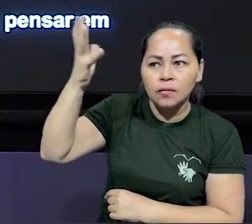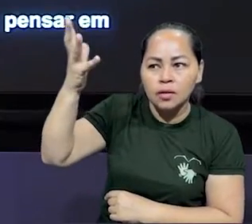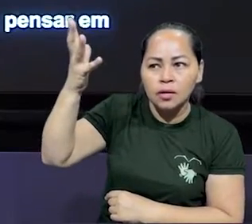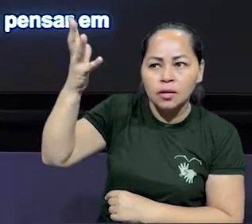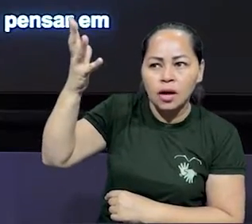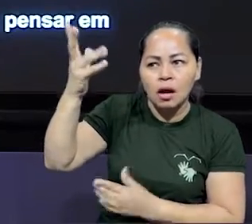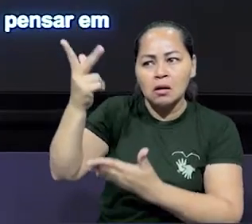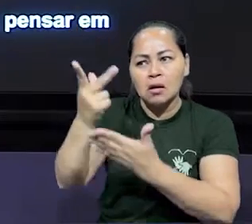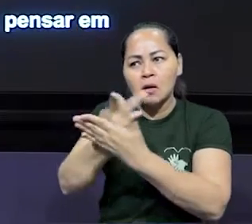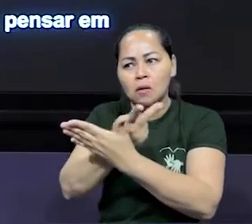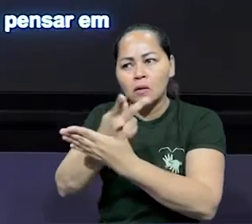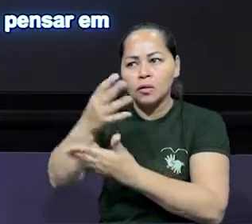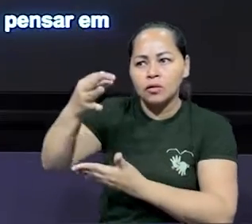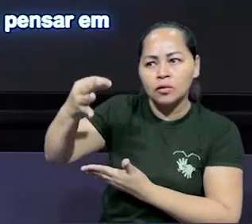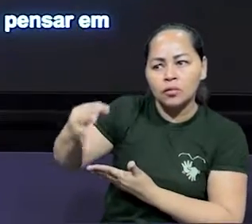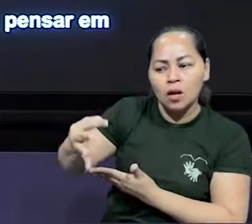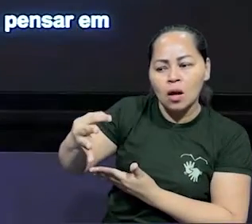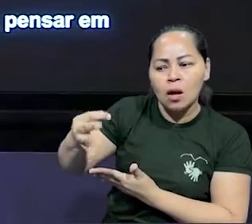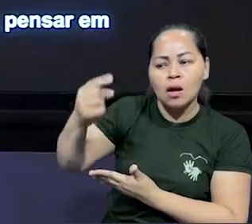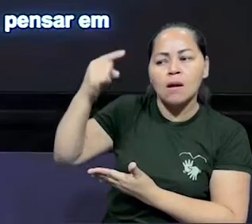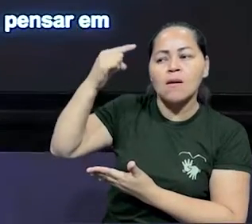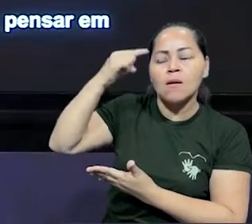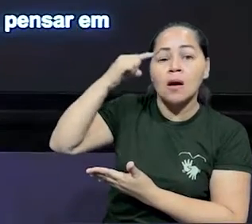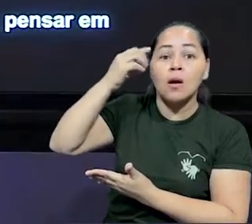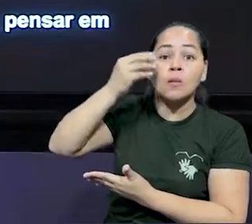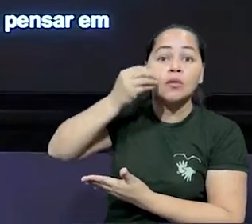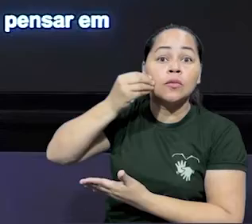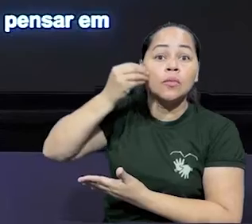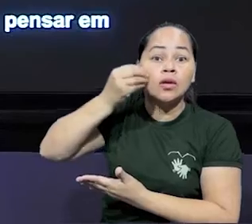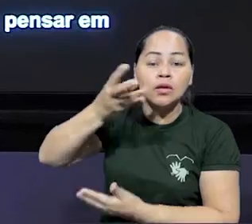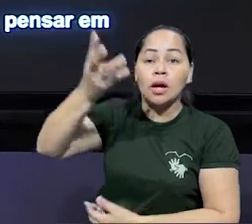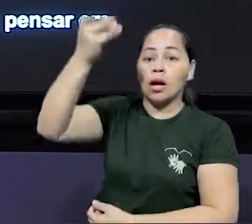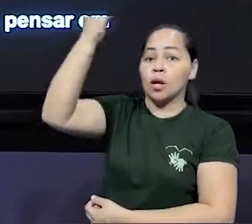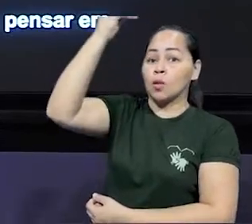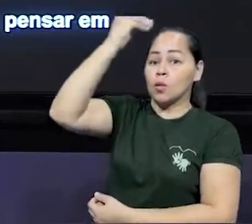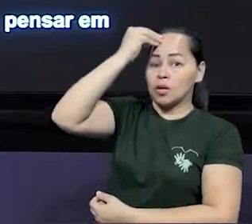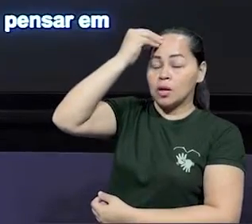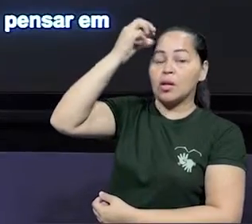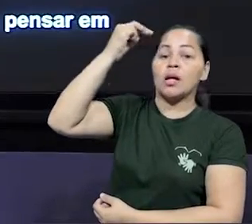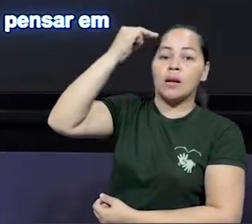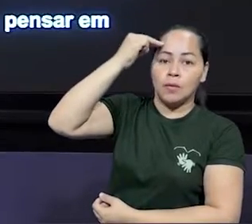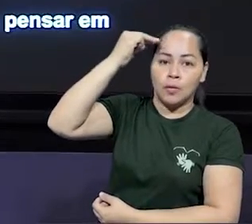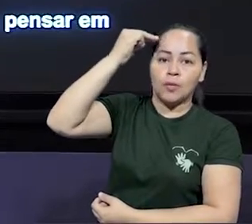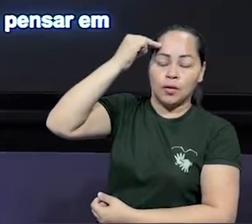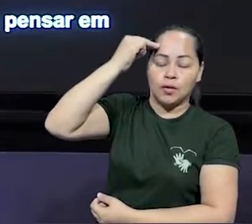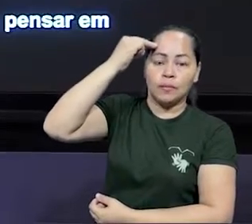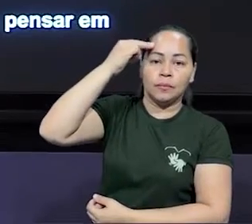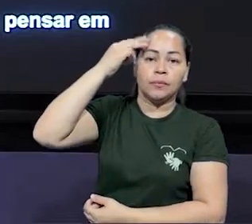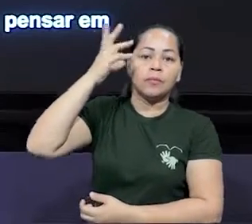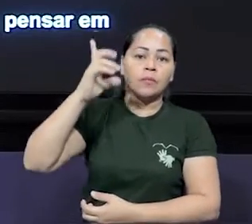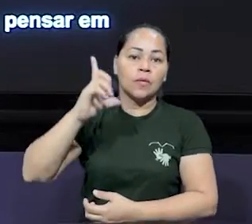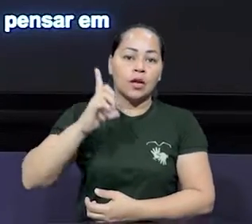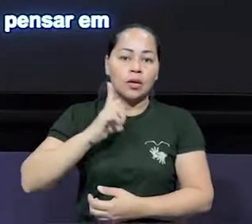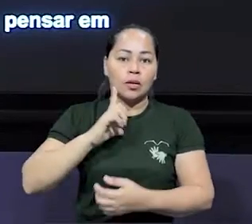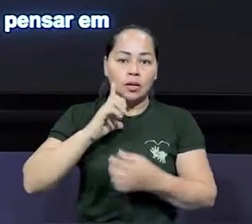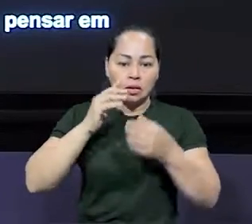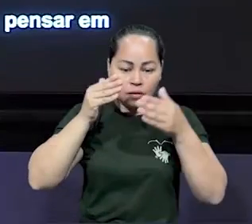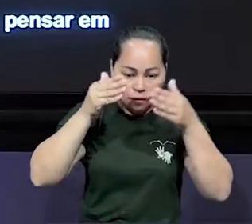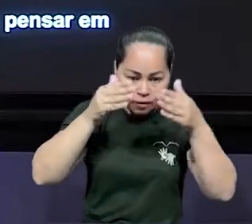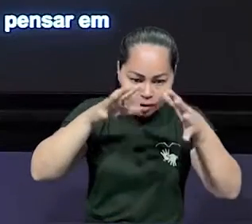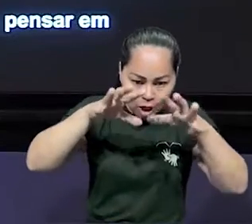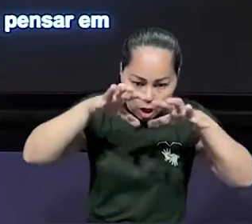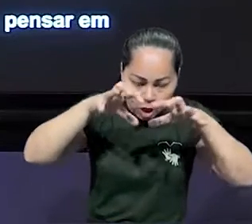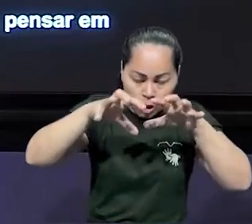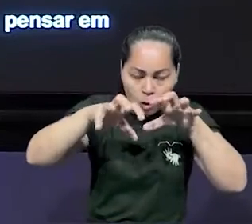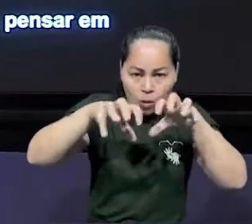a capacidade de pensar abstratamente, pensar por conceitos e não mais tendo como referência a realidade